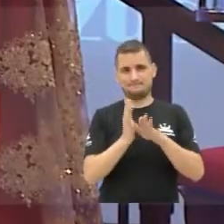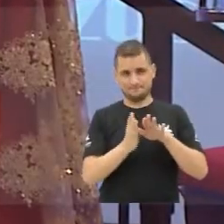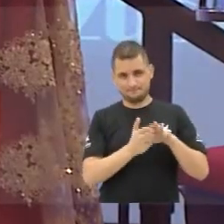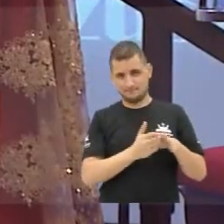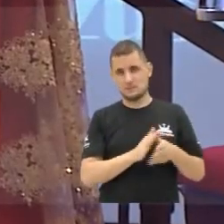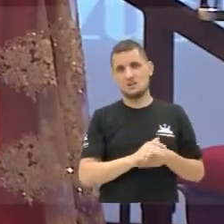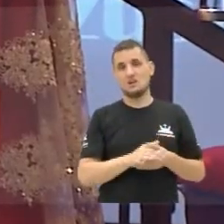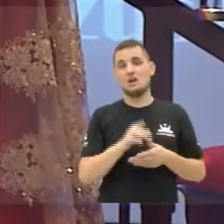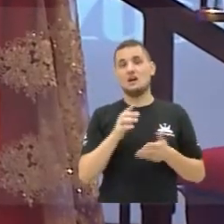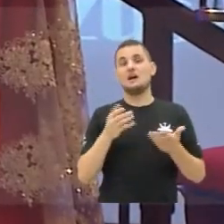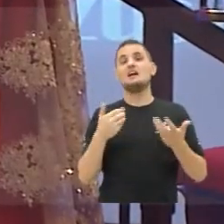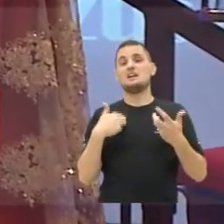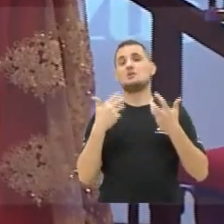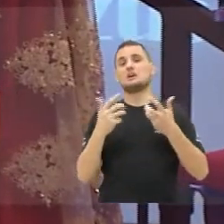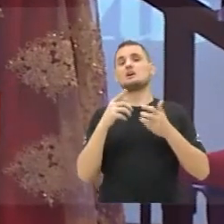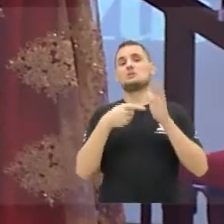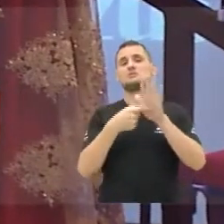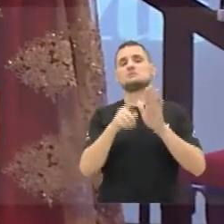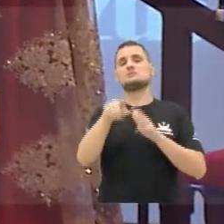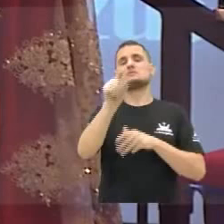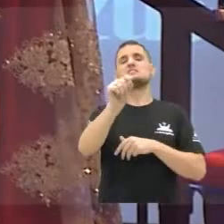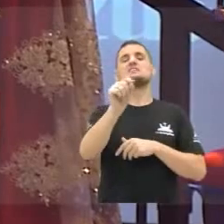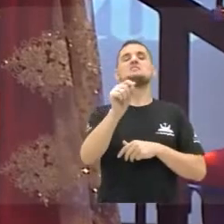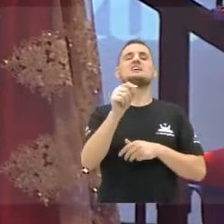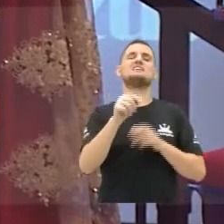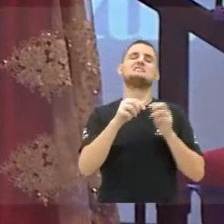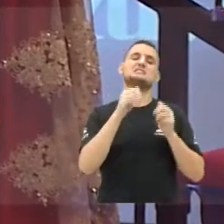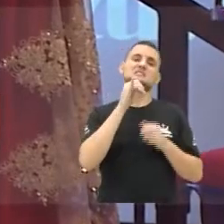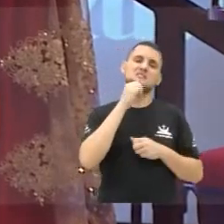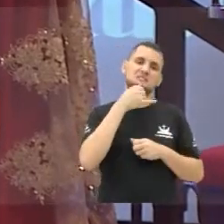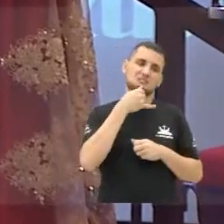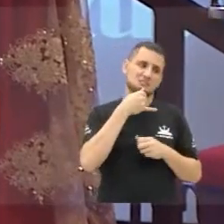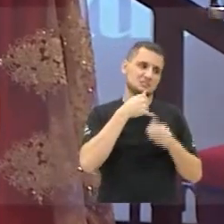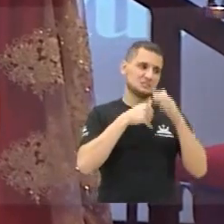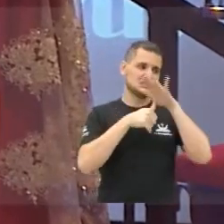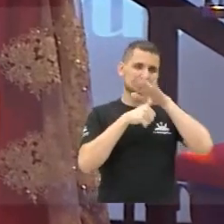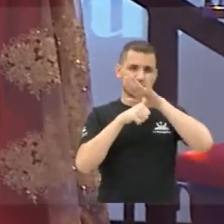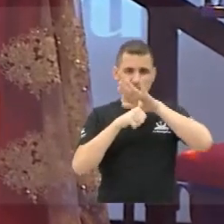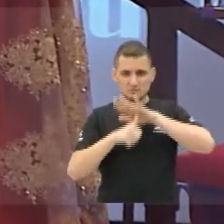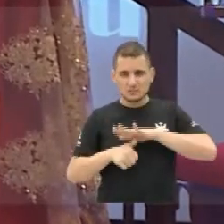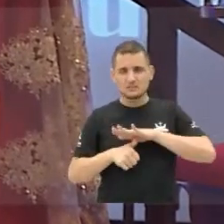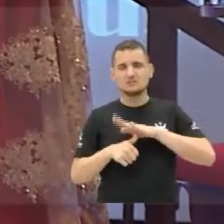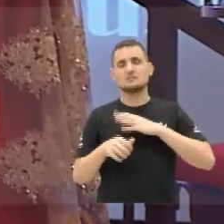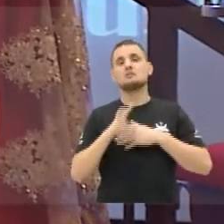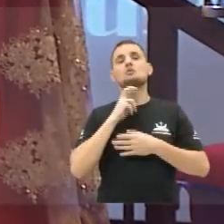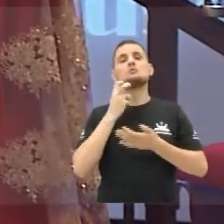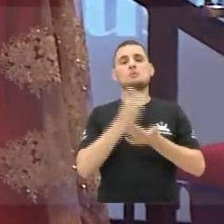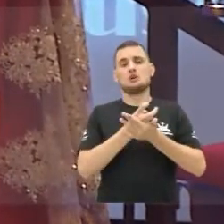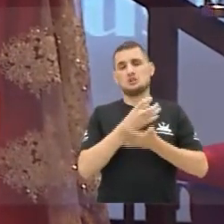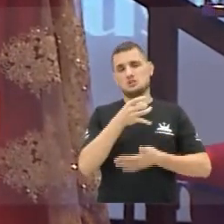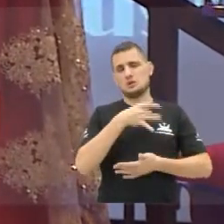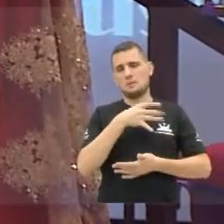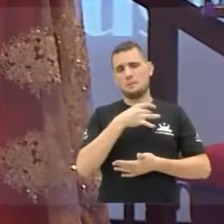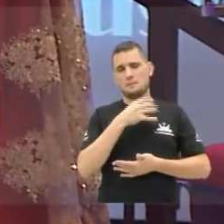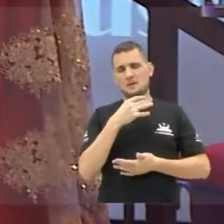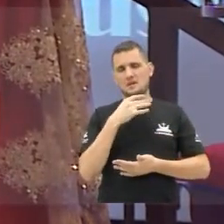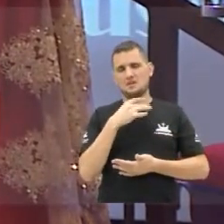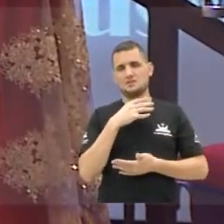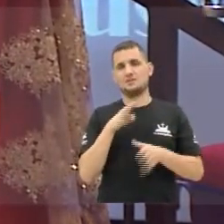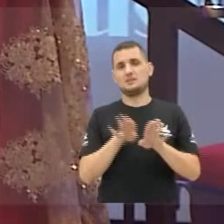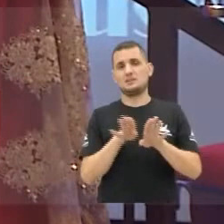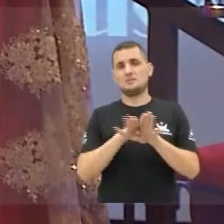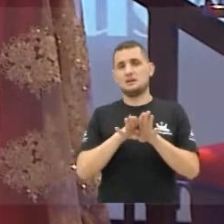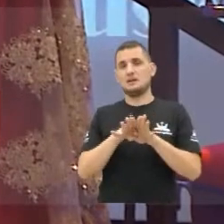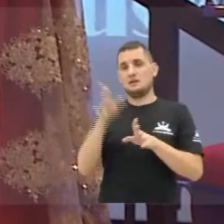sente deprimido, triste, que tem chorado, que tem medo da morte, medo de perder quem